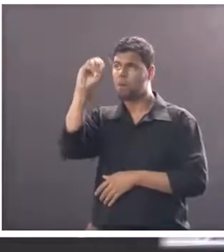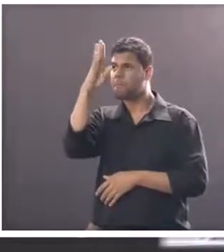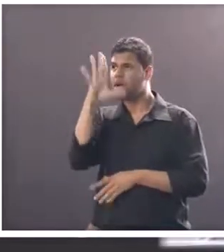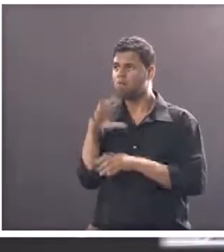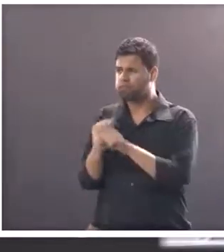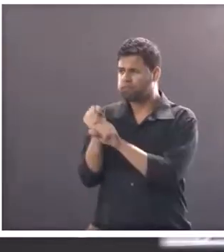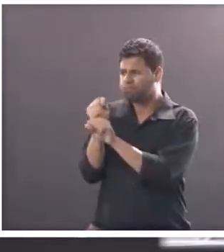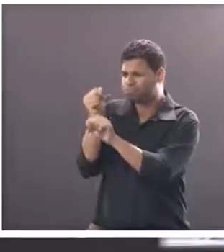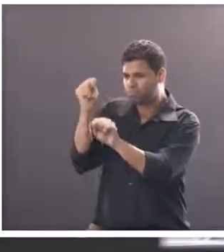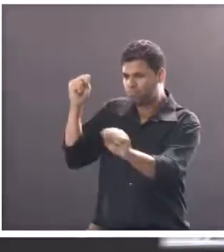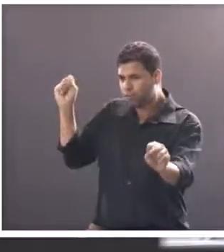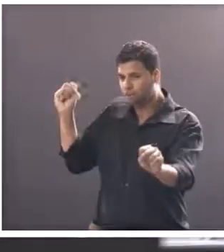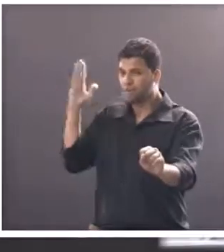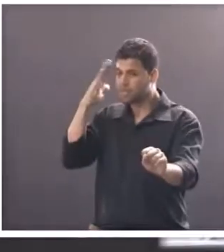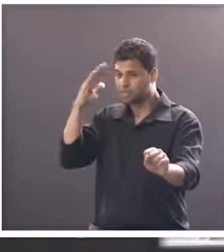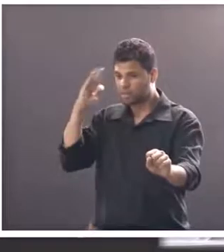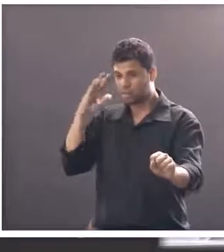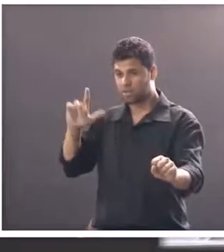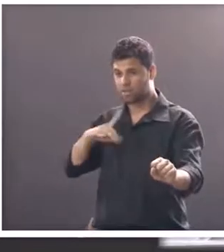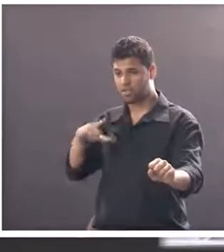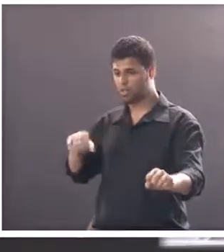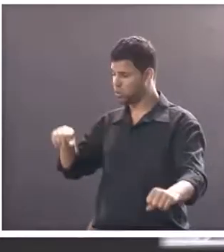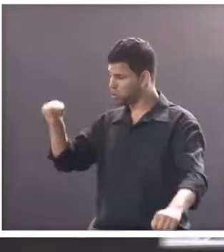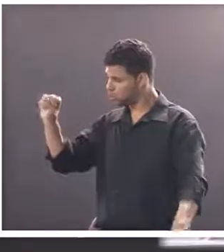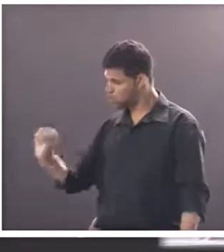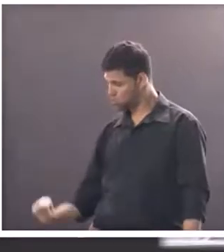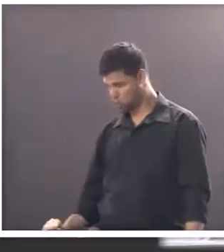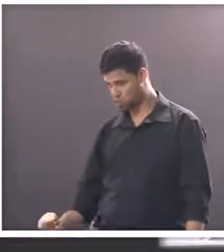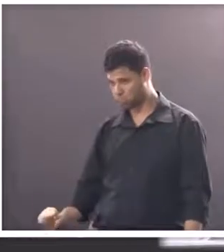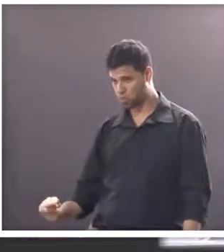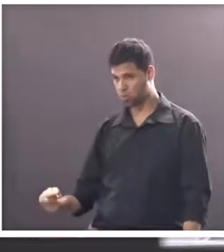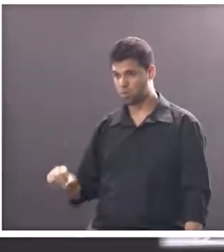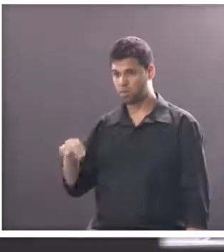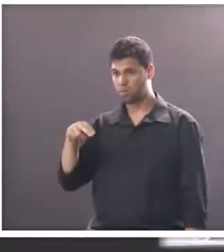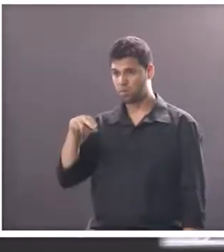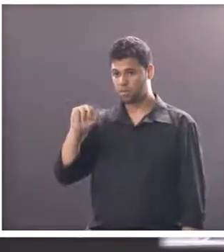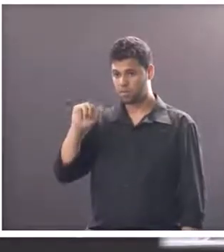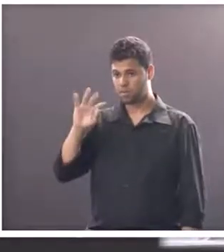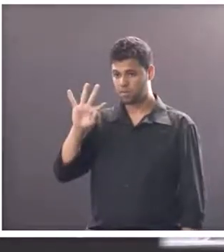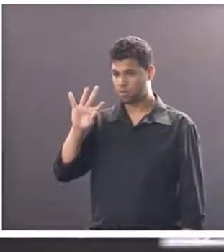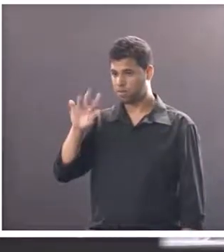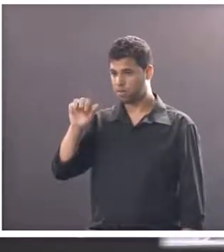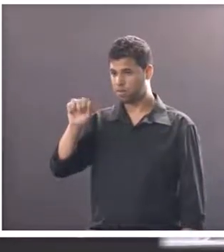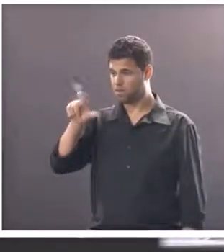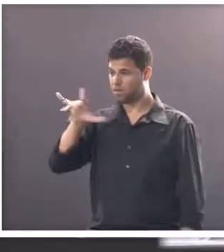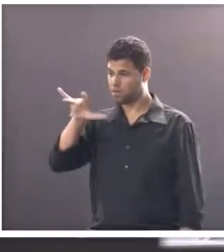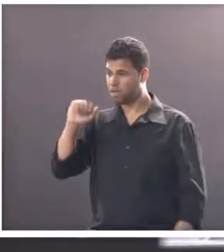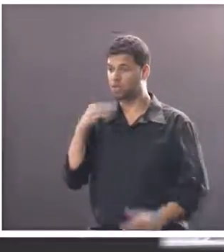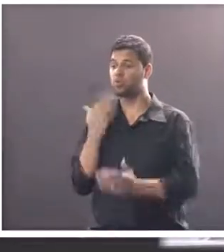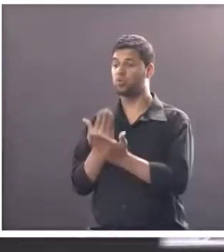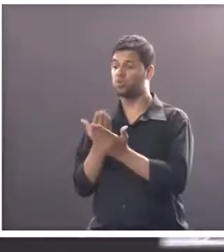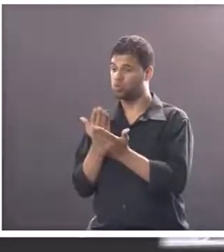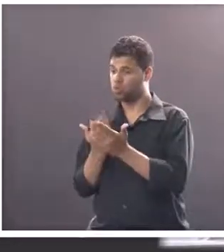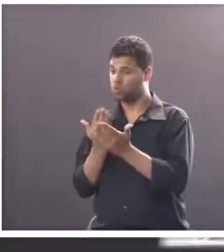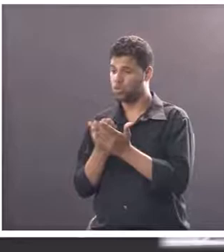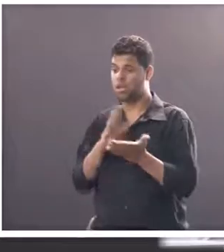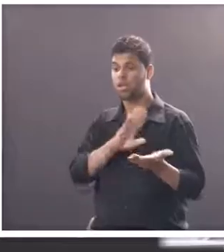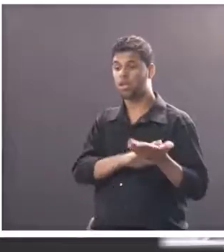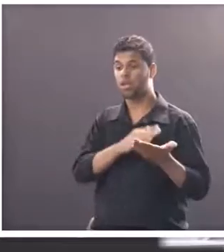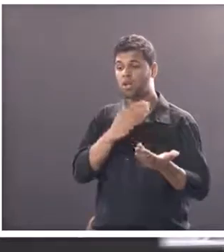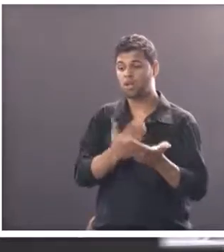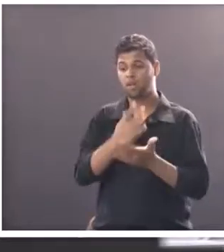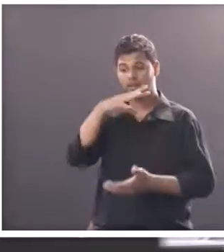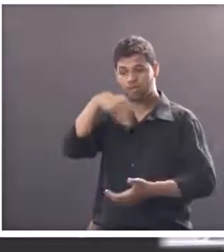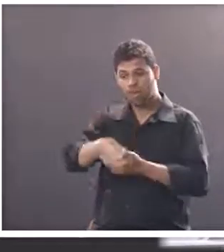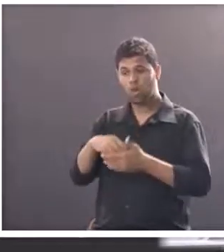Então, eu sei que no Sul tem uma amiga nossa, Natália Rigo, que está estudando sobre a tradução no no teatro, né? Tem